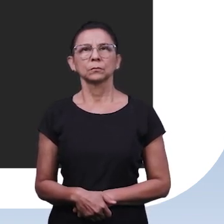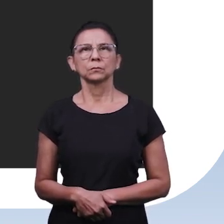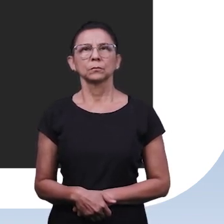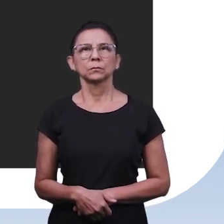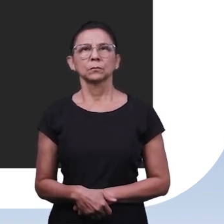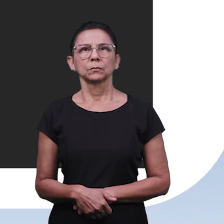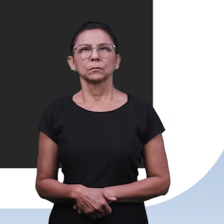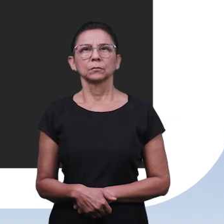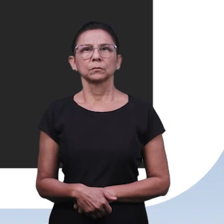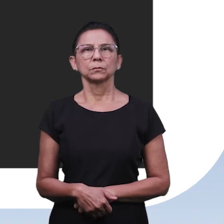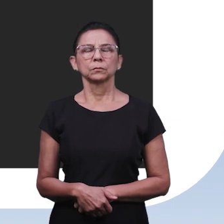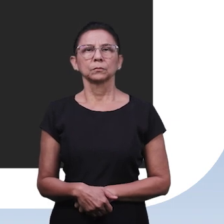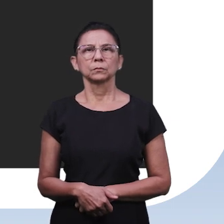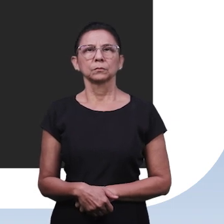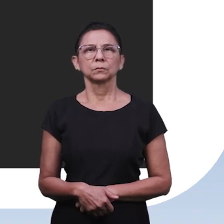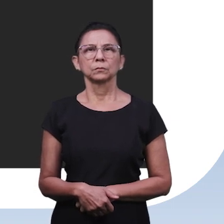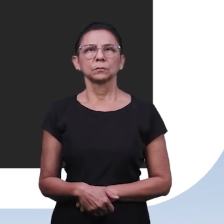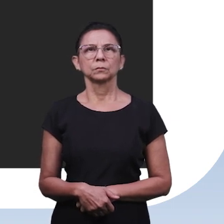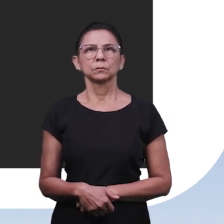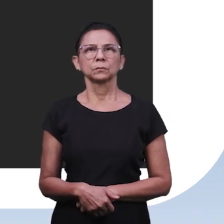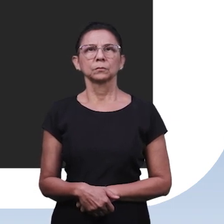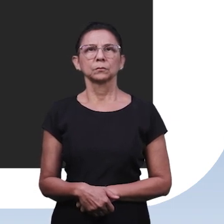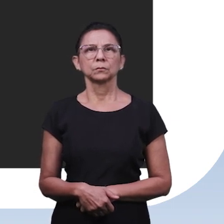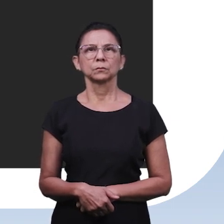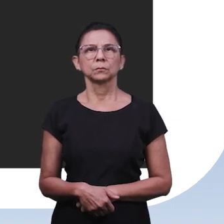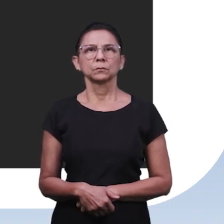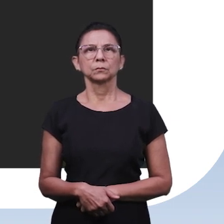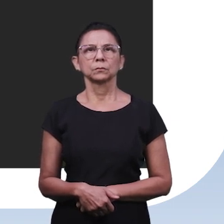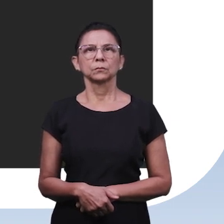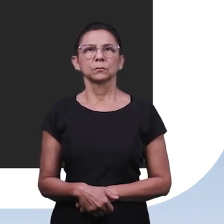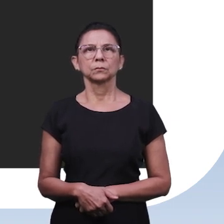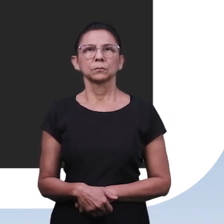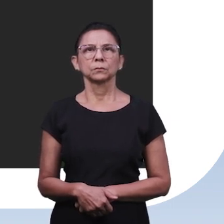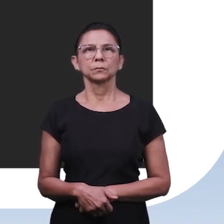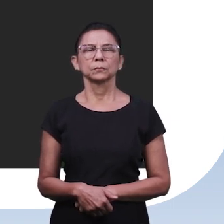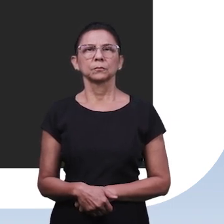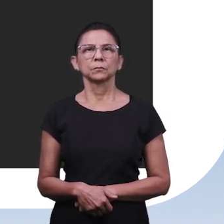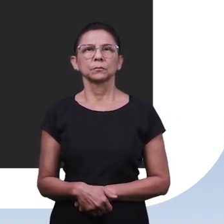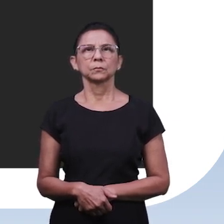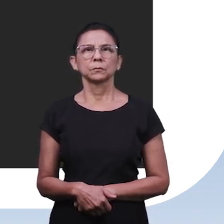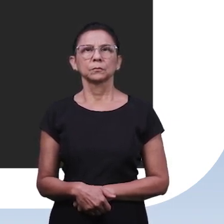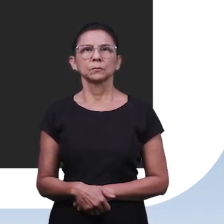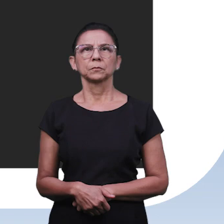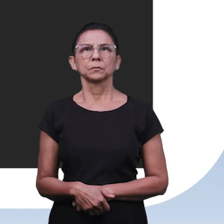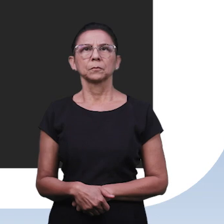Grüße sie, wenn sie